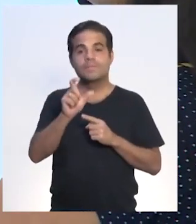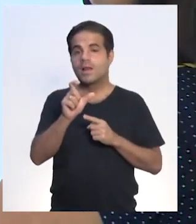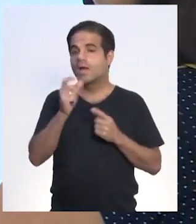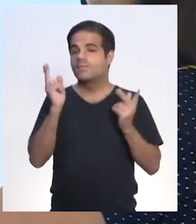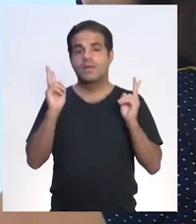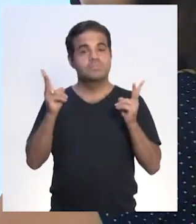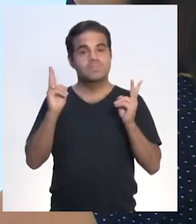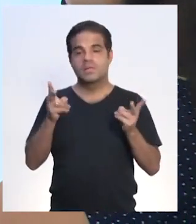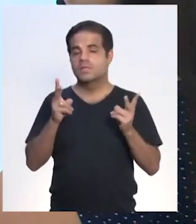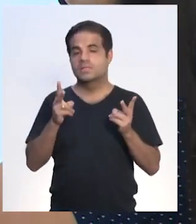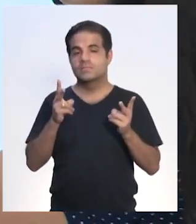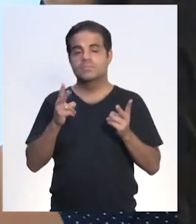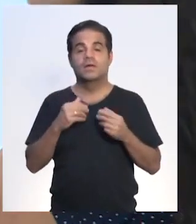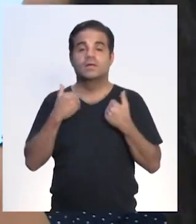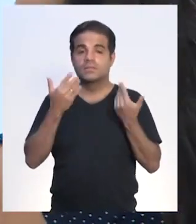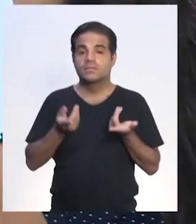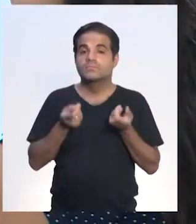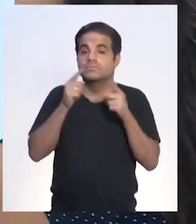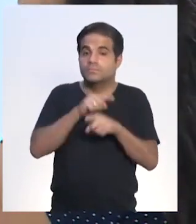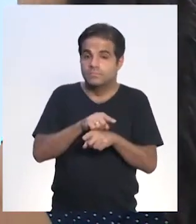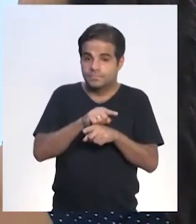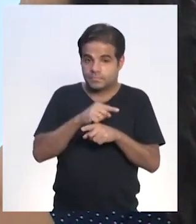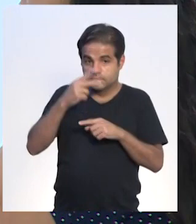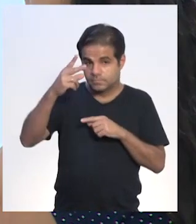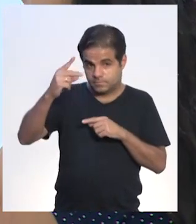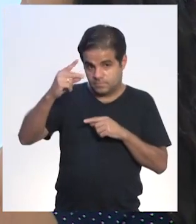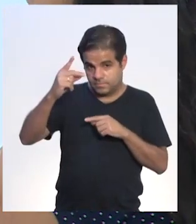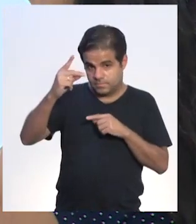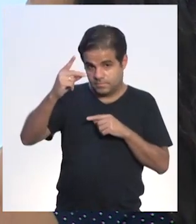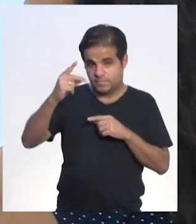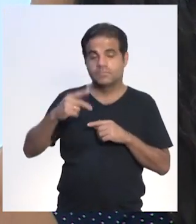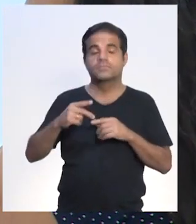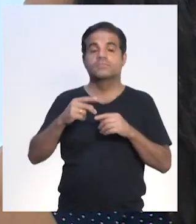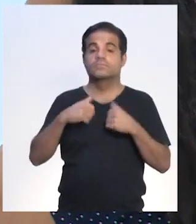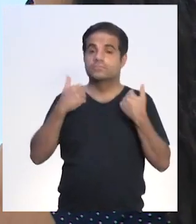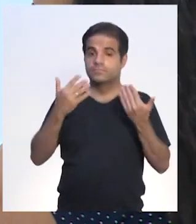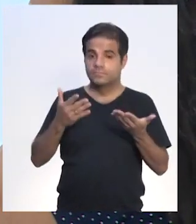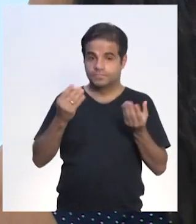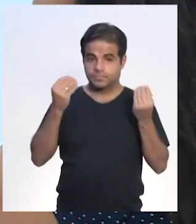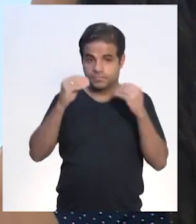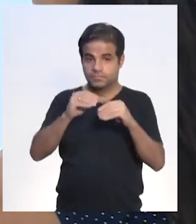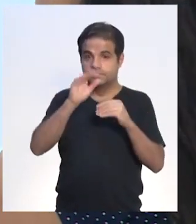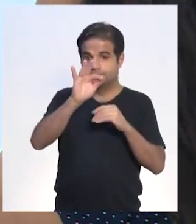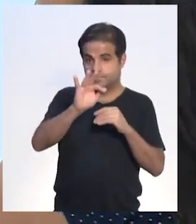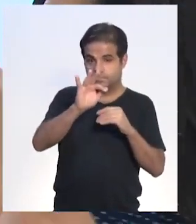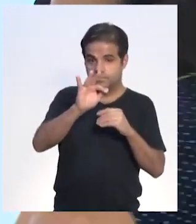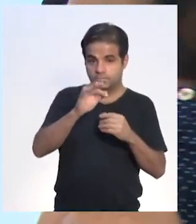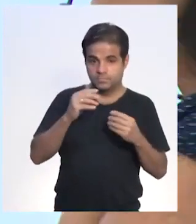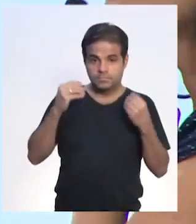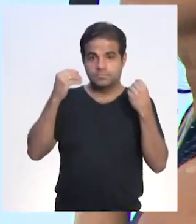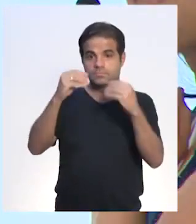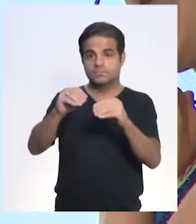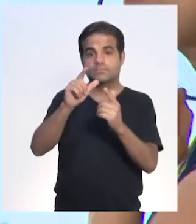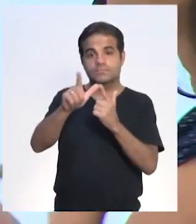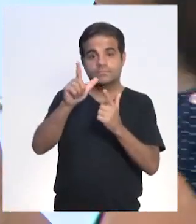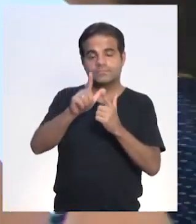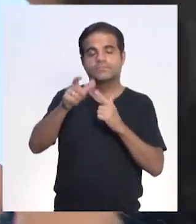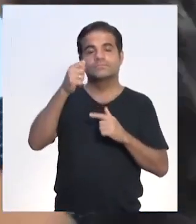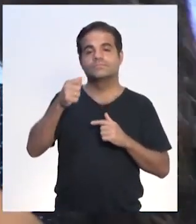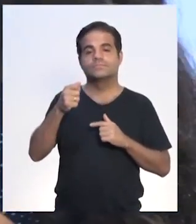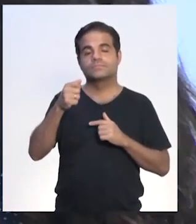a mesma. Então, na segunda posição, ao invés de F, vou colocar a letra